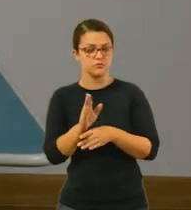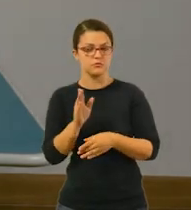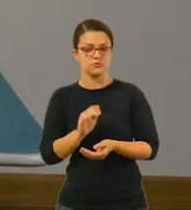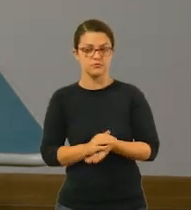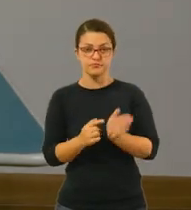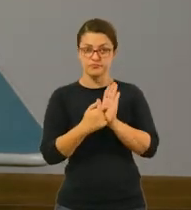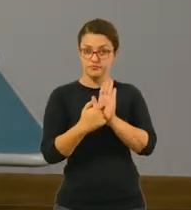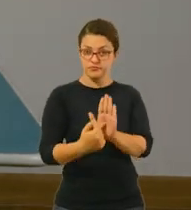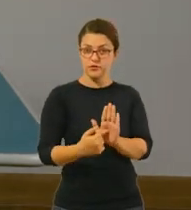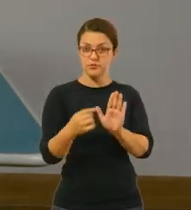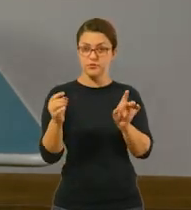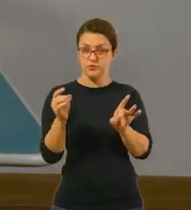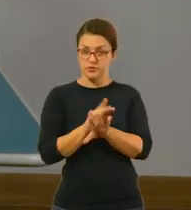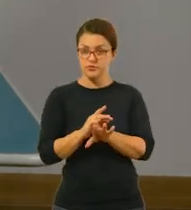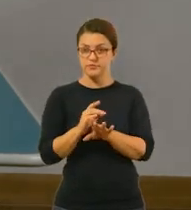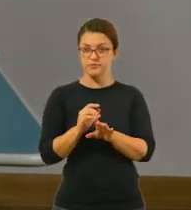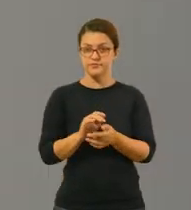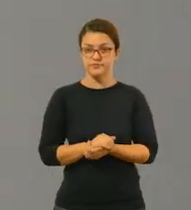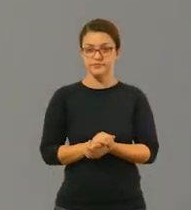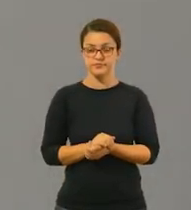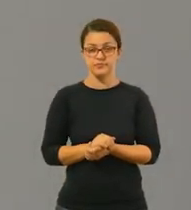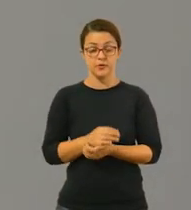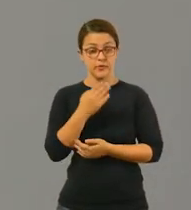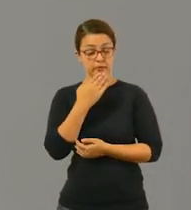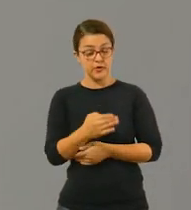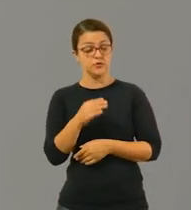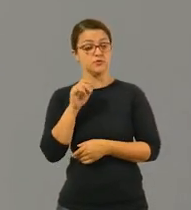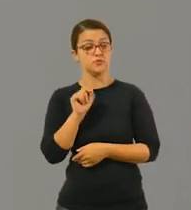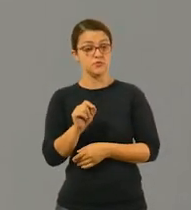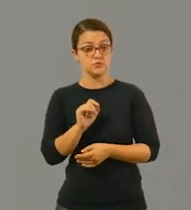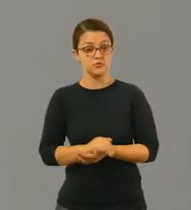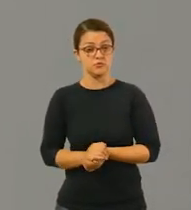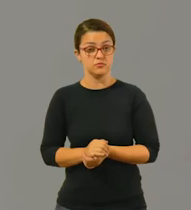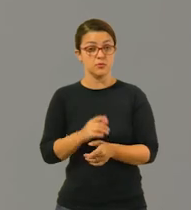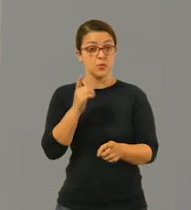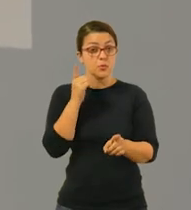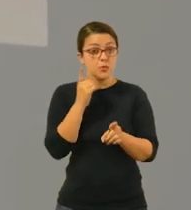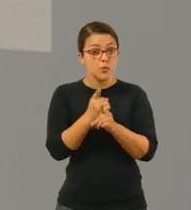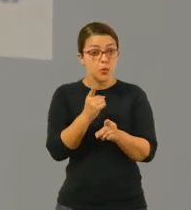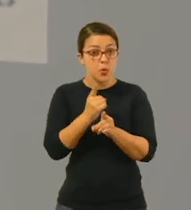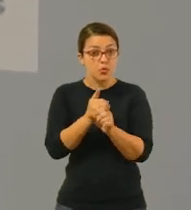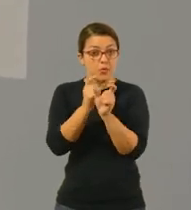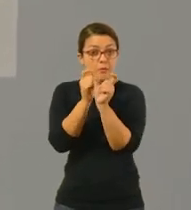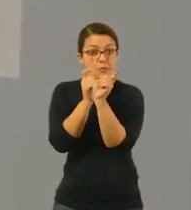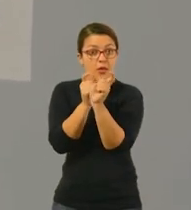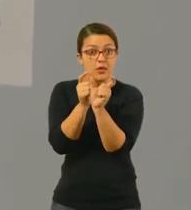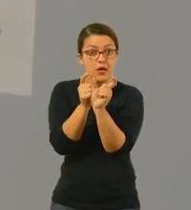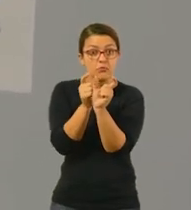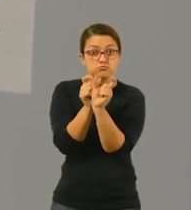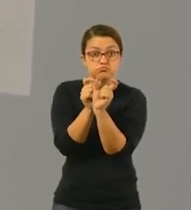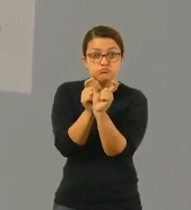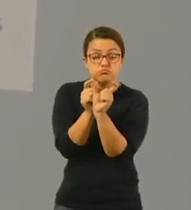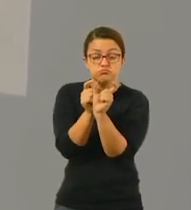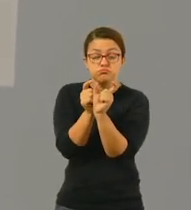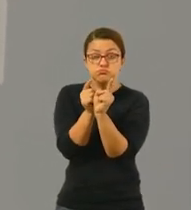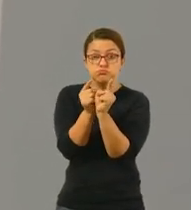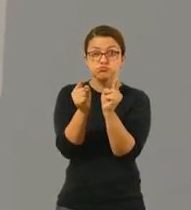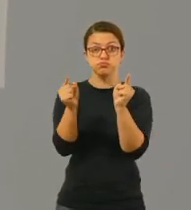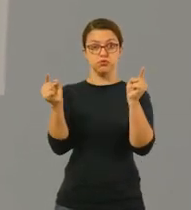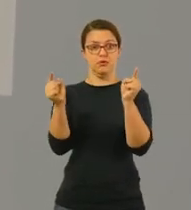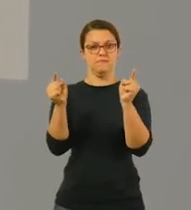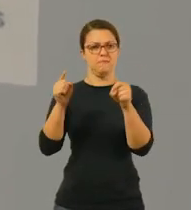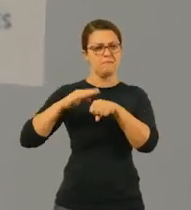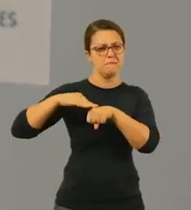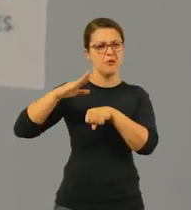ó. Já está feito aqui. Tá pedindo aqui para você encontrar a maior palavra do texto, ou seja,